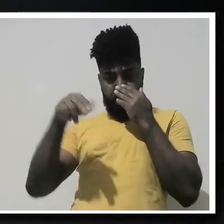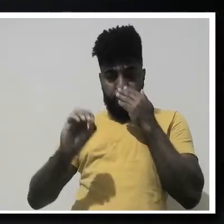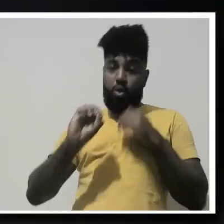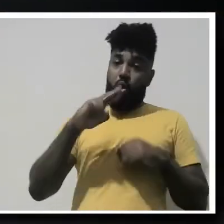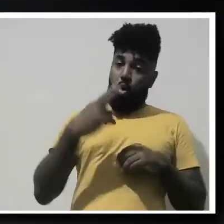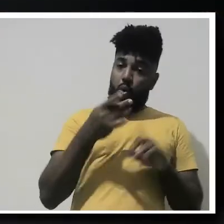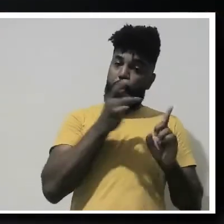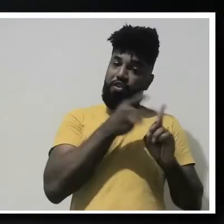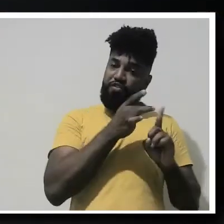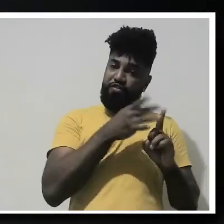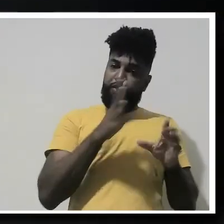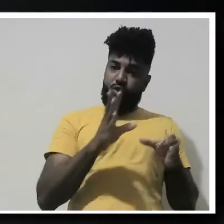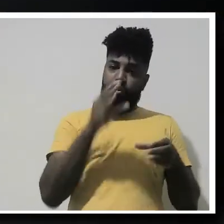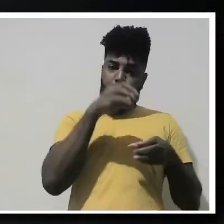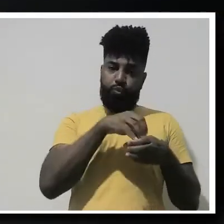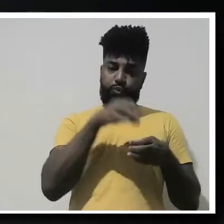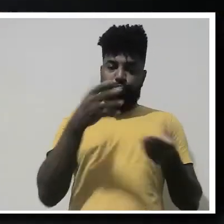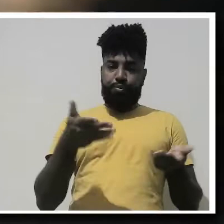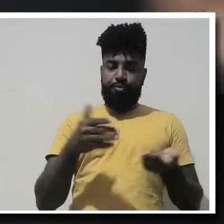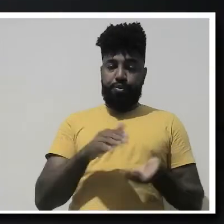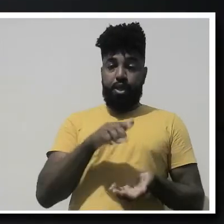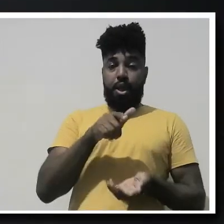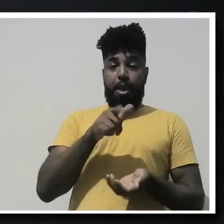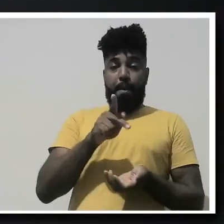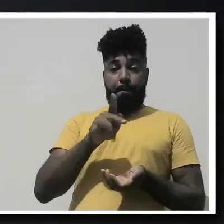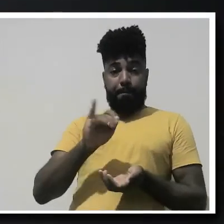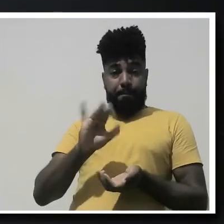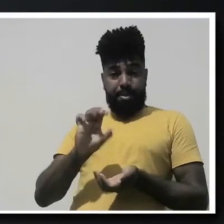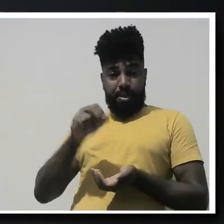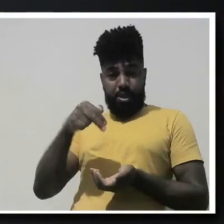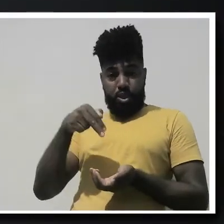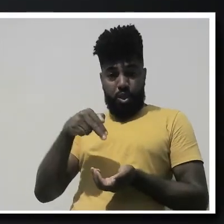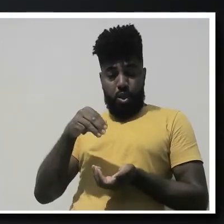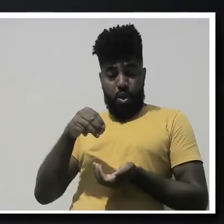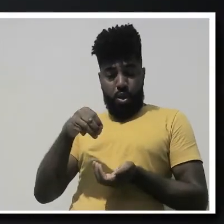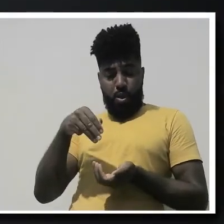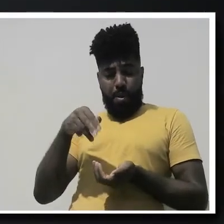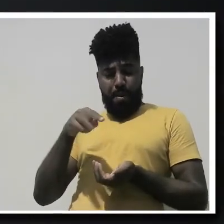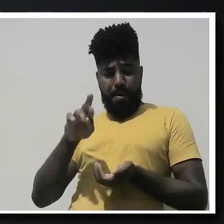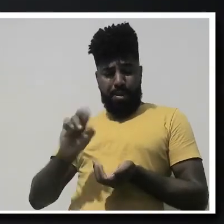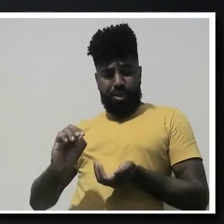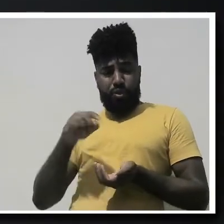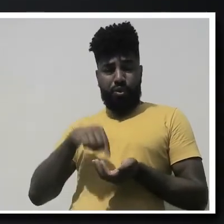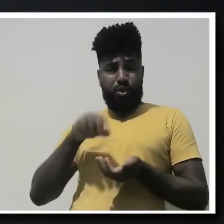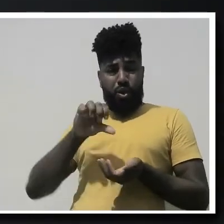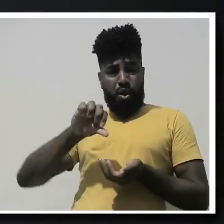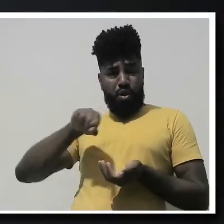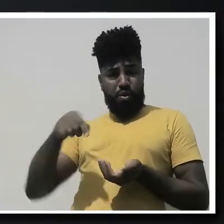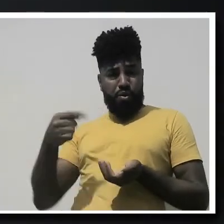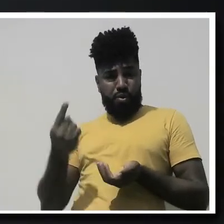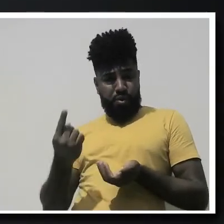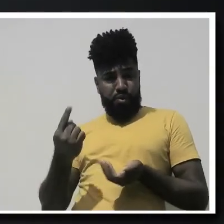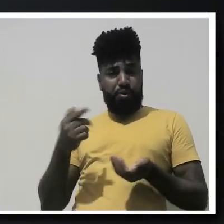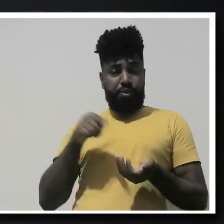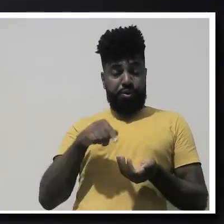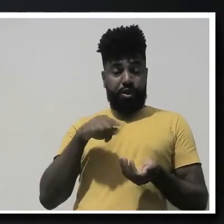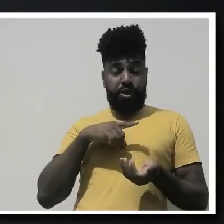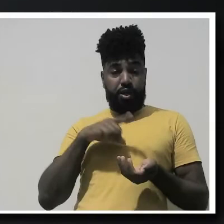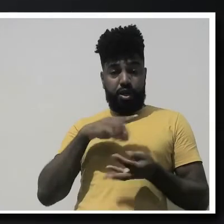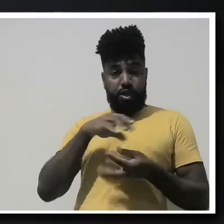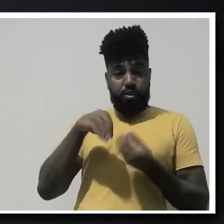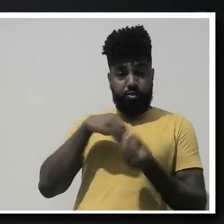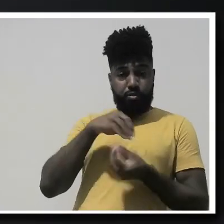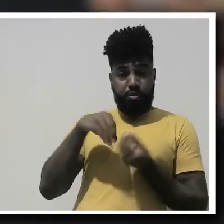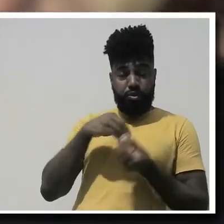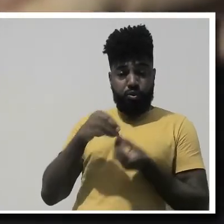vidro. No nosso caso aqui, como o piquenômetro é de 9,891 ml, e a gente sempre prepara um pouco mais de solução do que